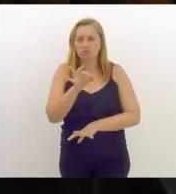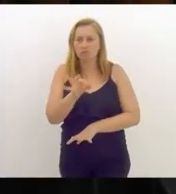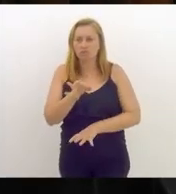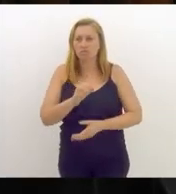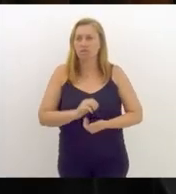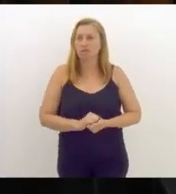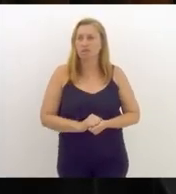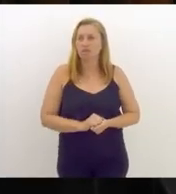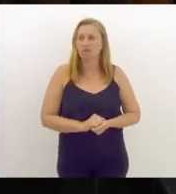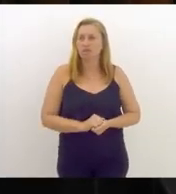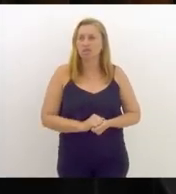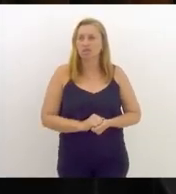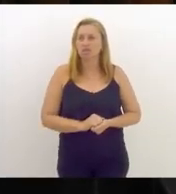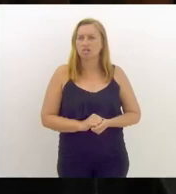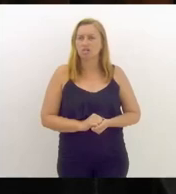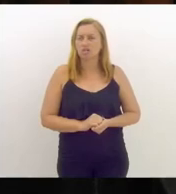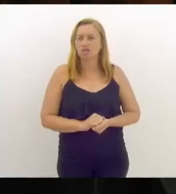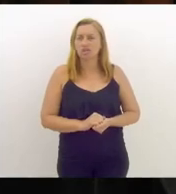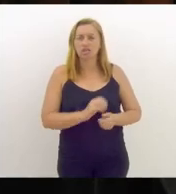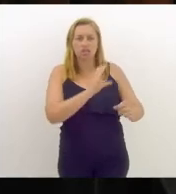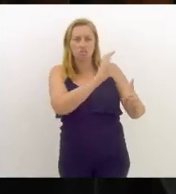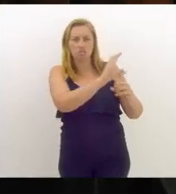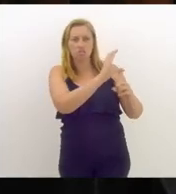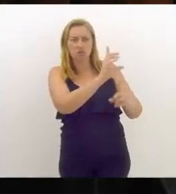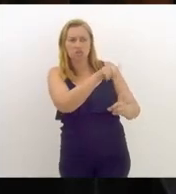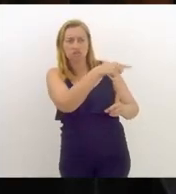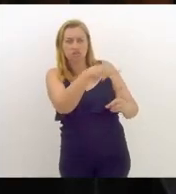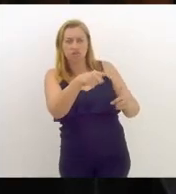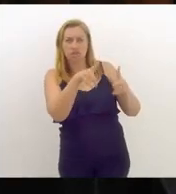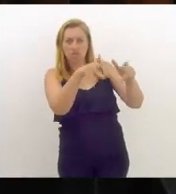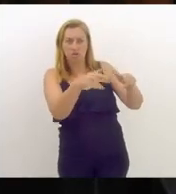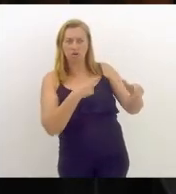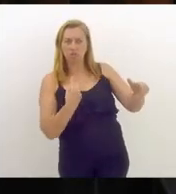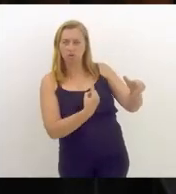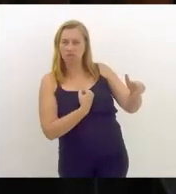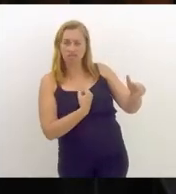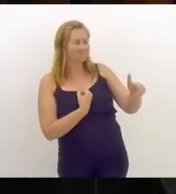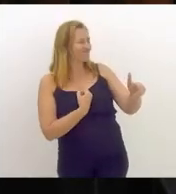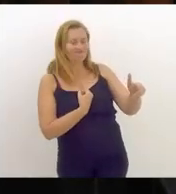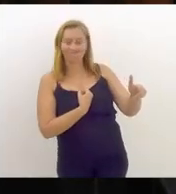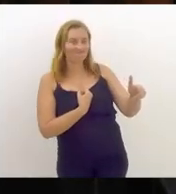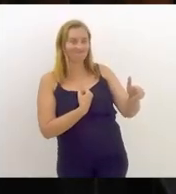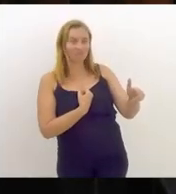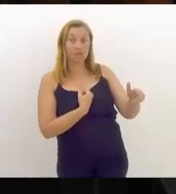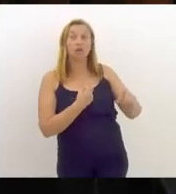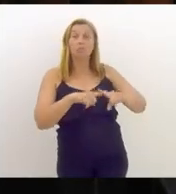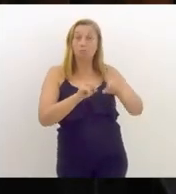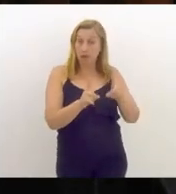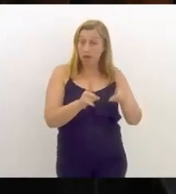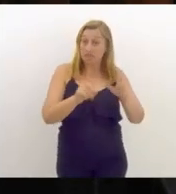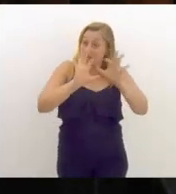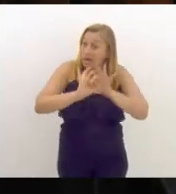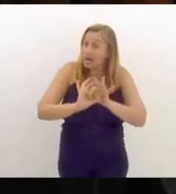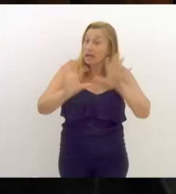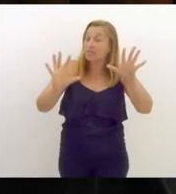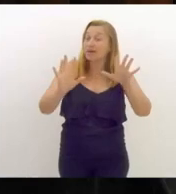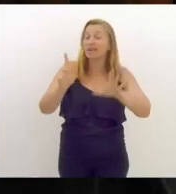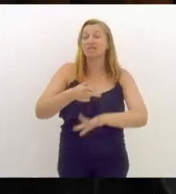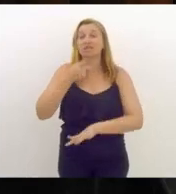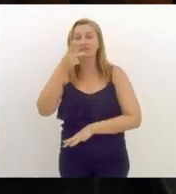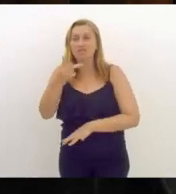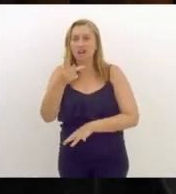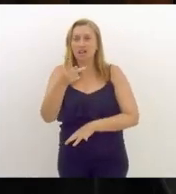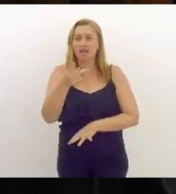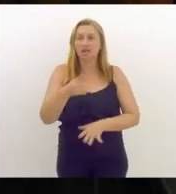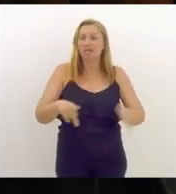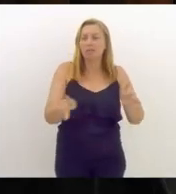que eles sejam censurados como nós estamos sendo mas que a liberdade de expressão